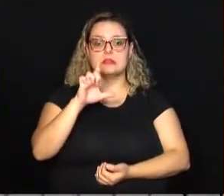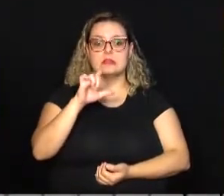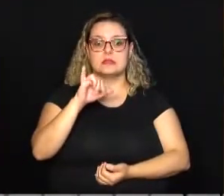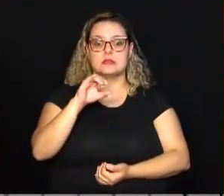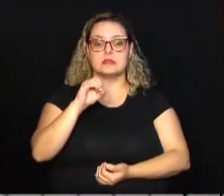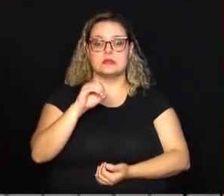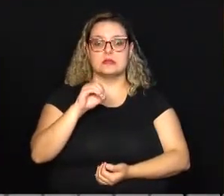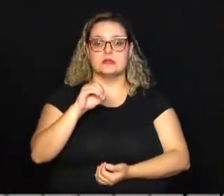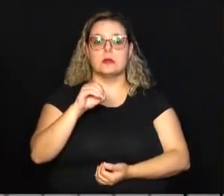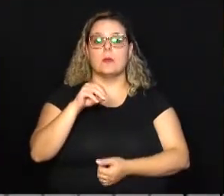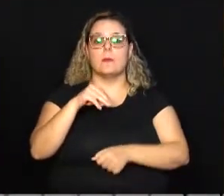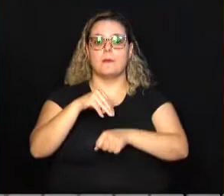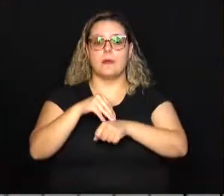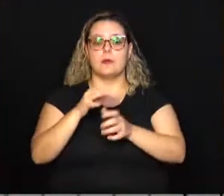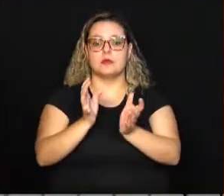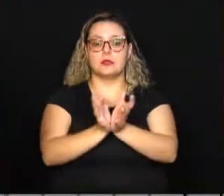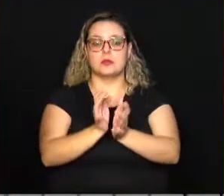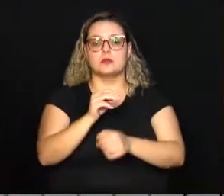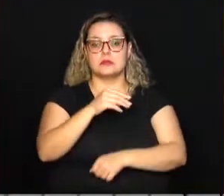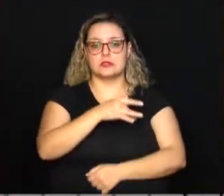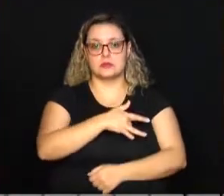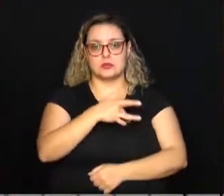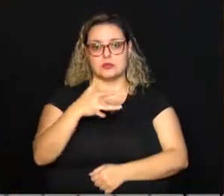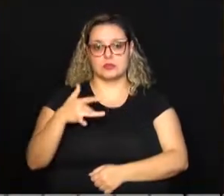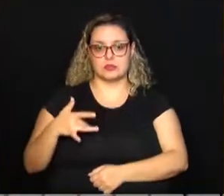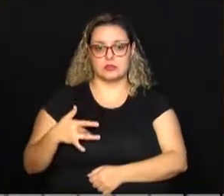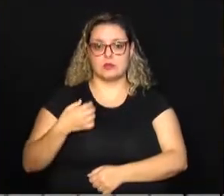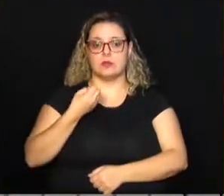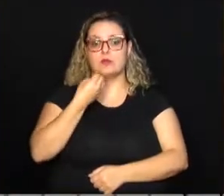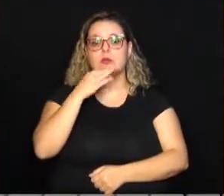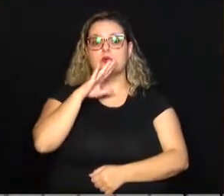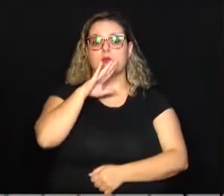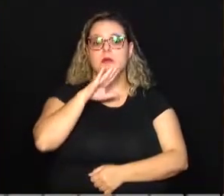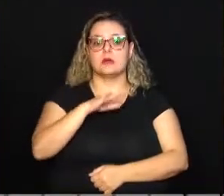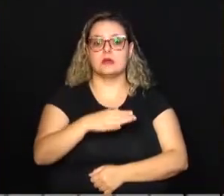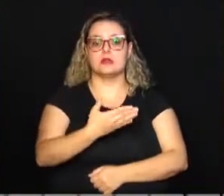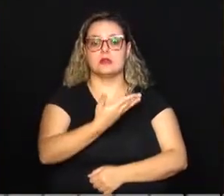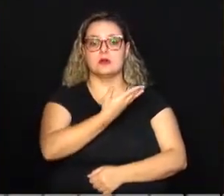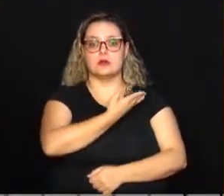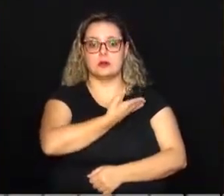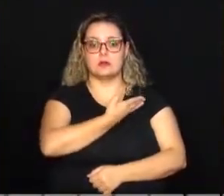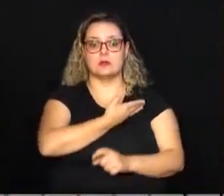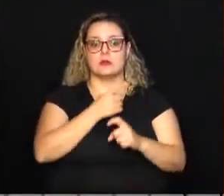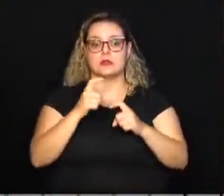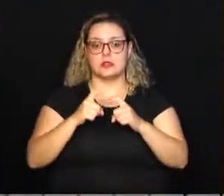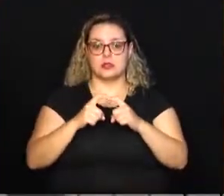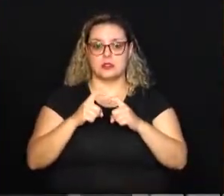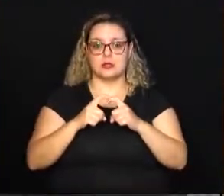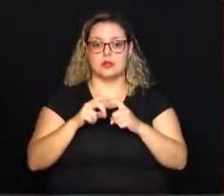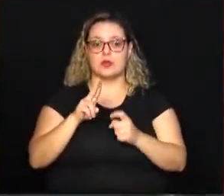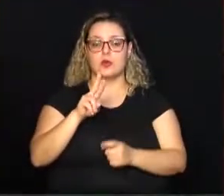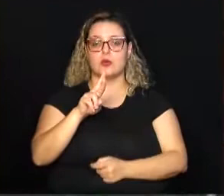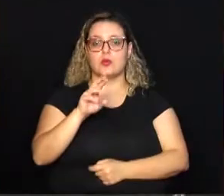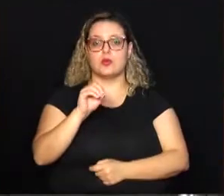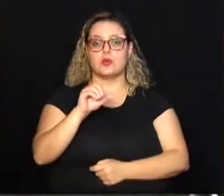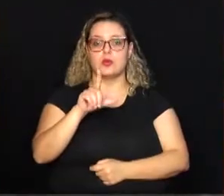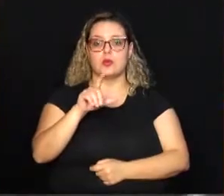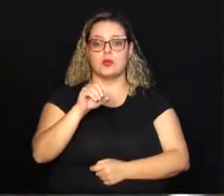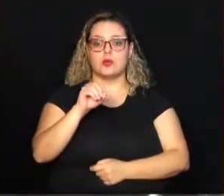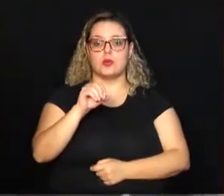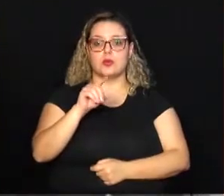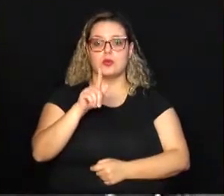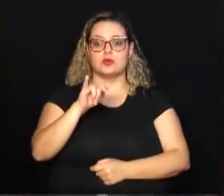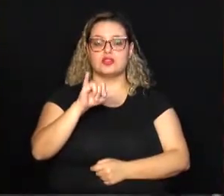Saúde. Boa tarde também ao amigo médico, urologista, doutor Sérgio